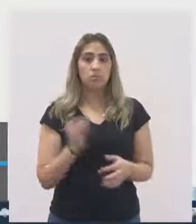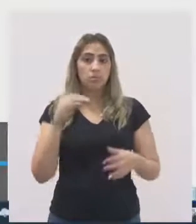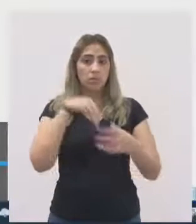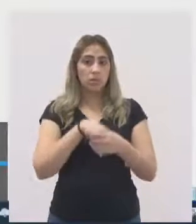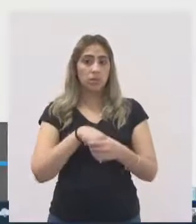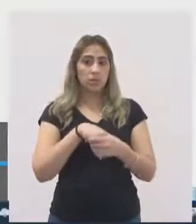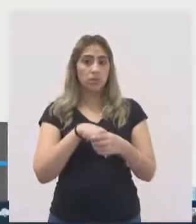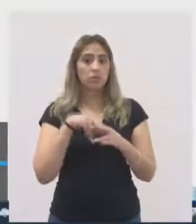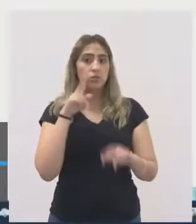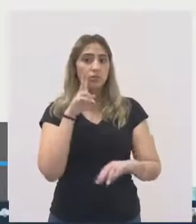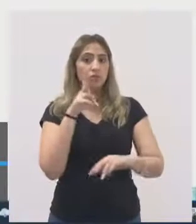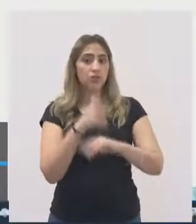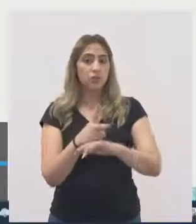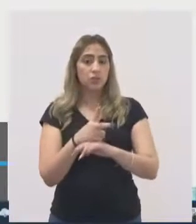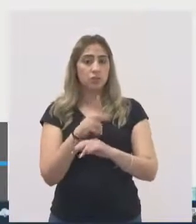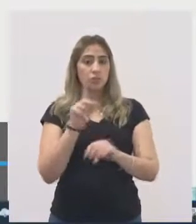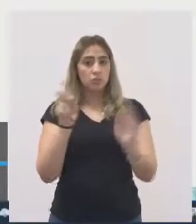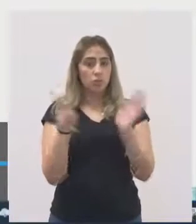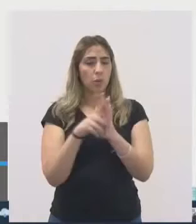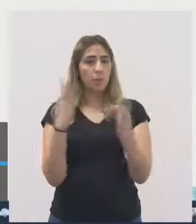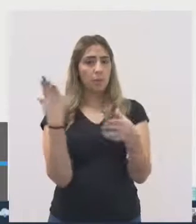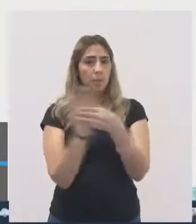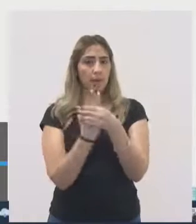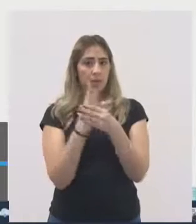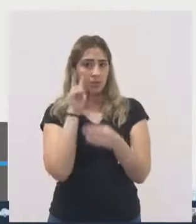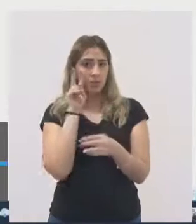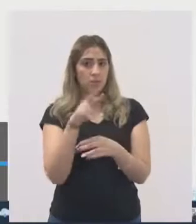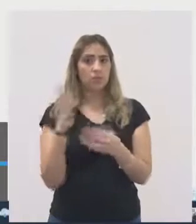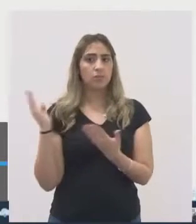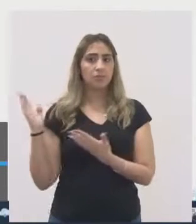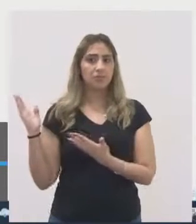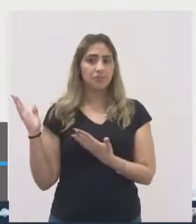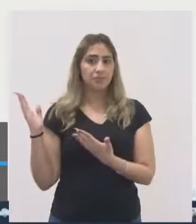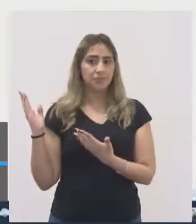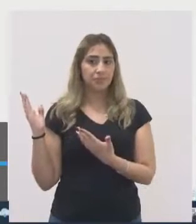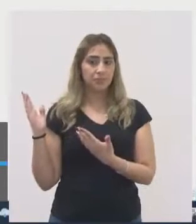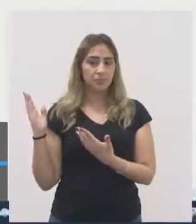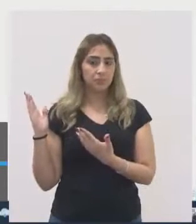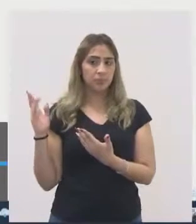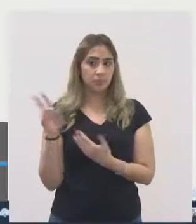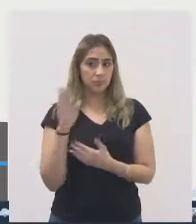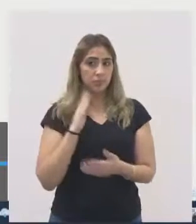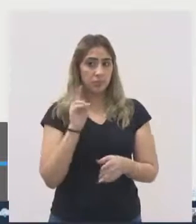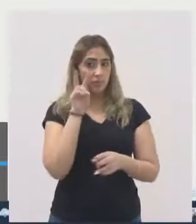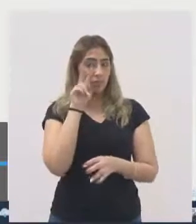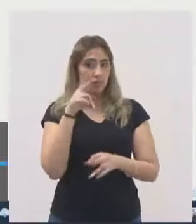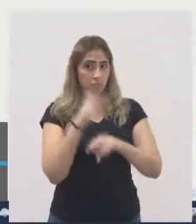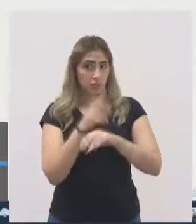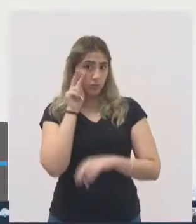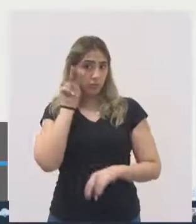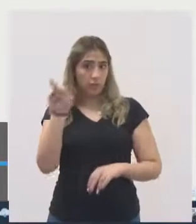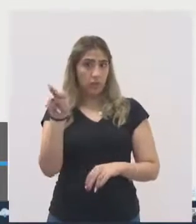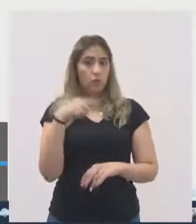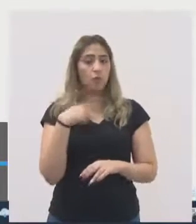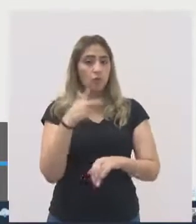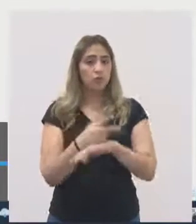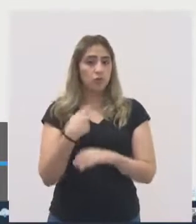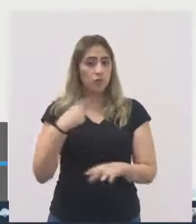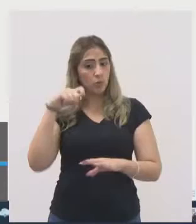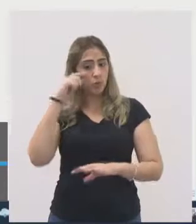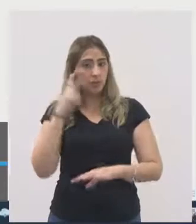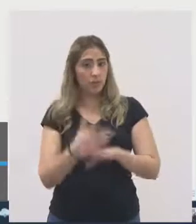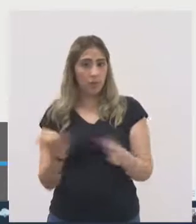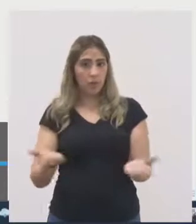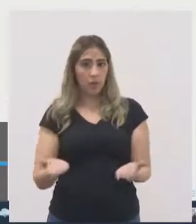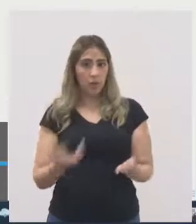dentro dos vídeos mesmo aqui, ó. Quando você abre o meu computador, você vem em vídeos, tá vendo? Ó, o meu vídeo que eu gravei,